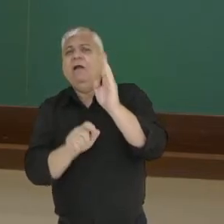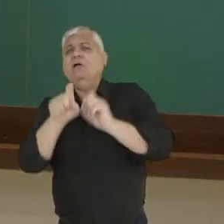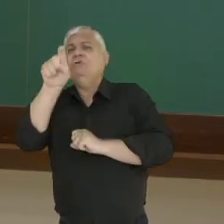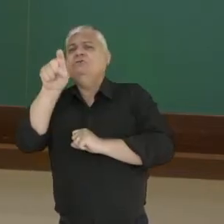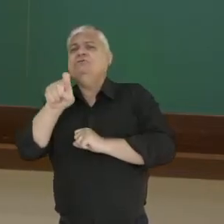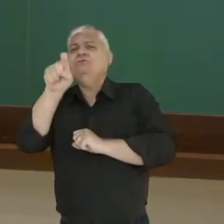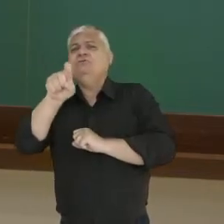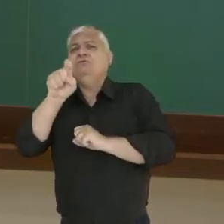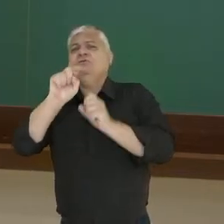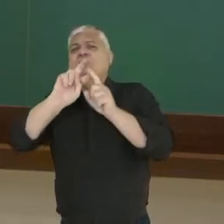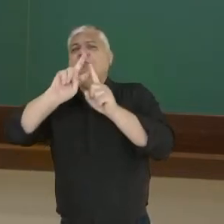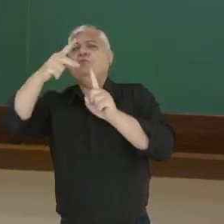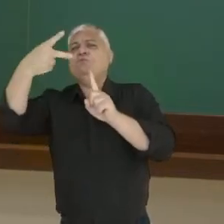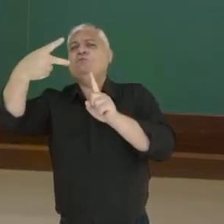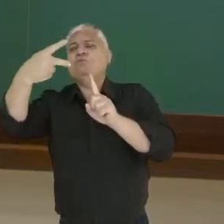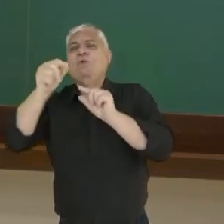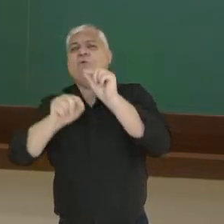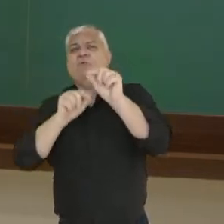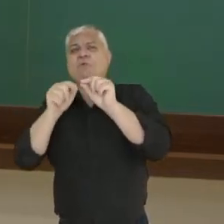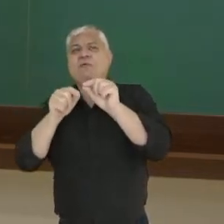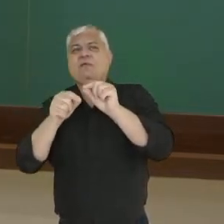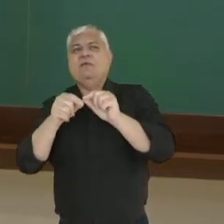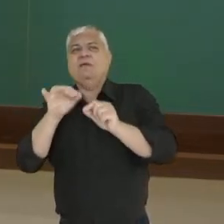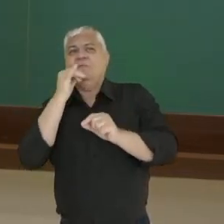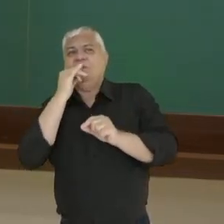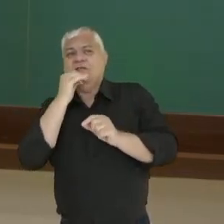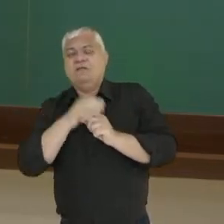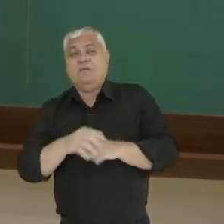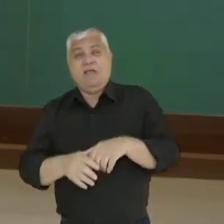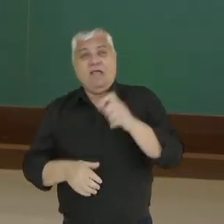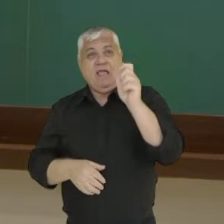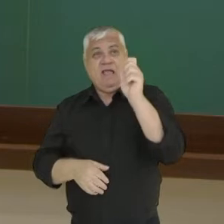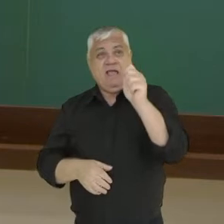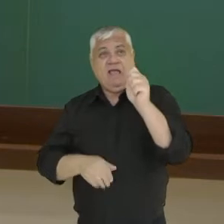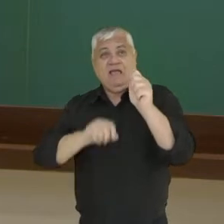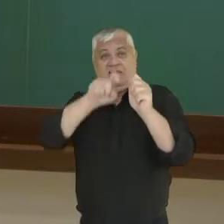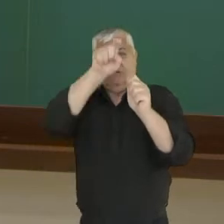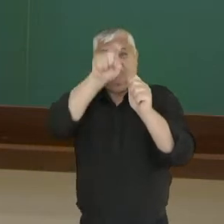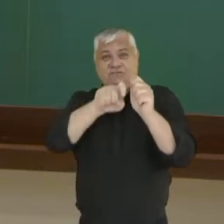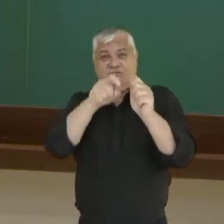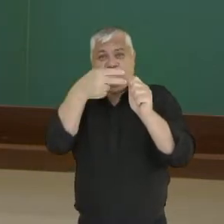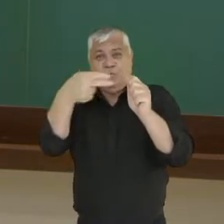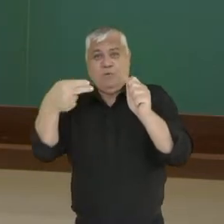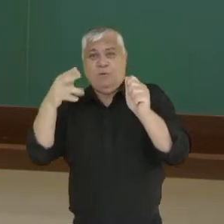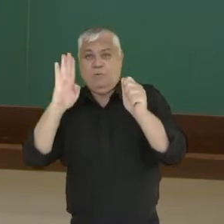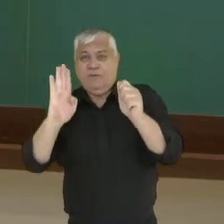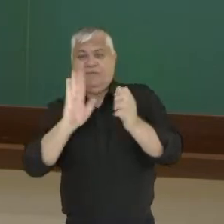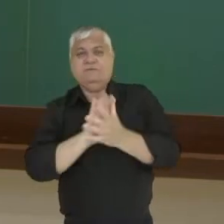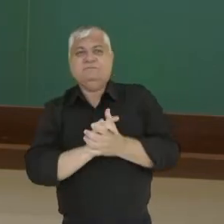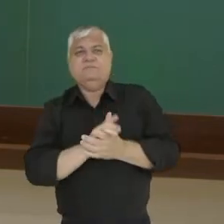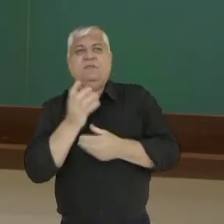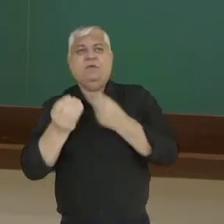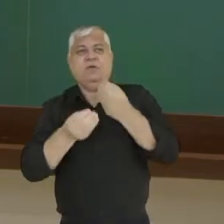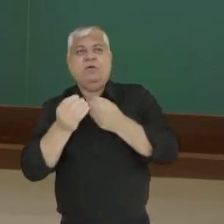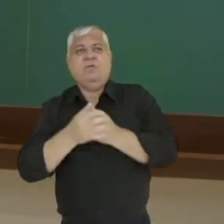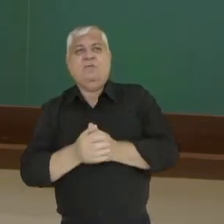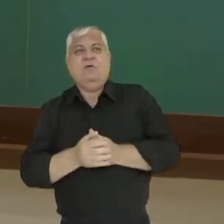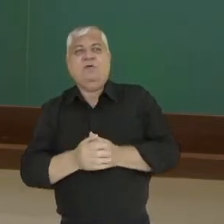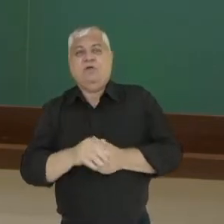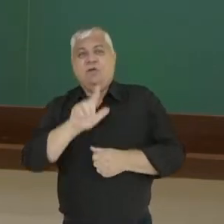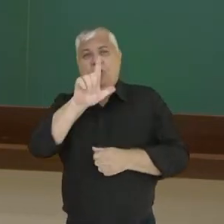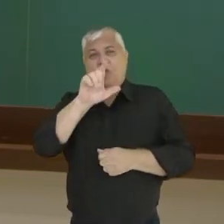no expoente que satisfaz a equação a elevado na x igual a b. Em linguagem simbólica, nós temos